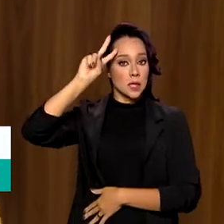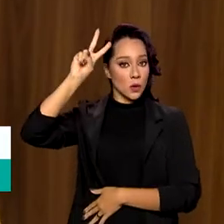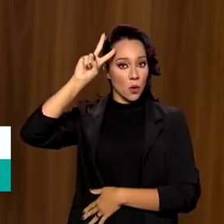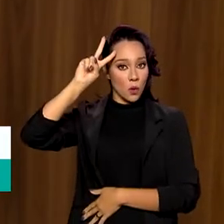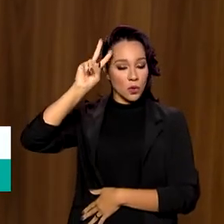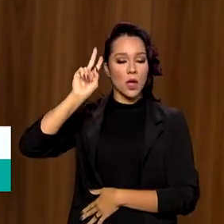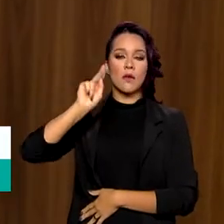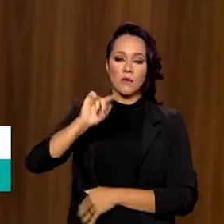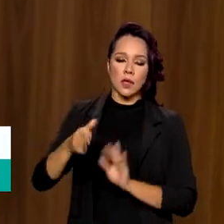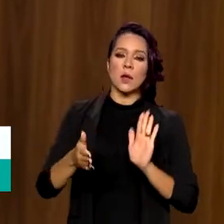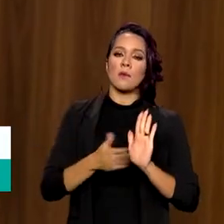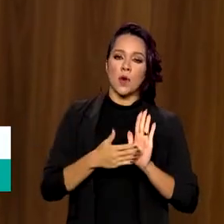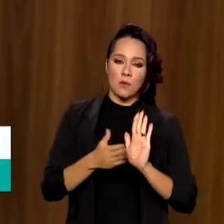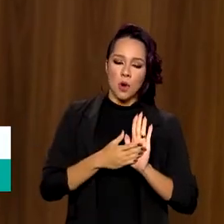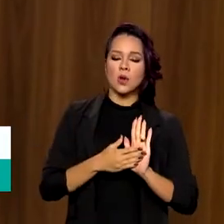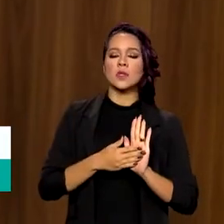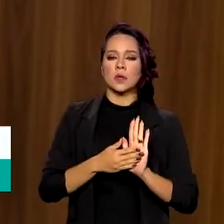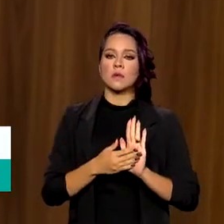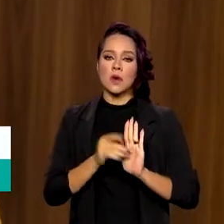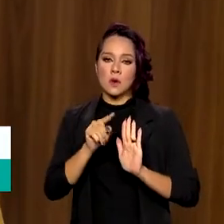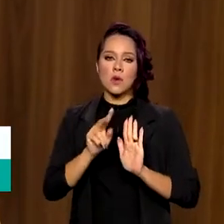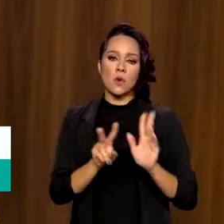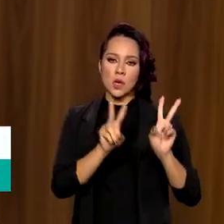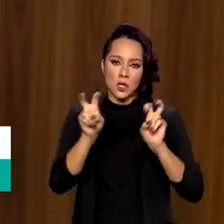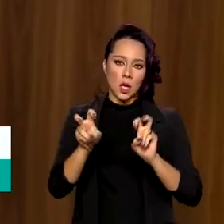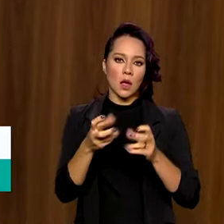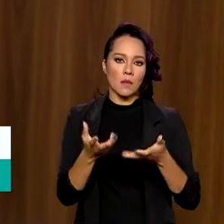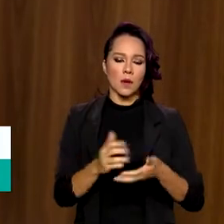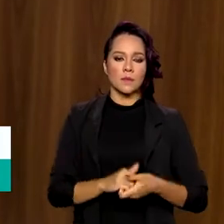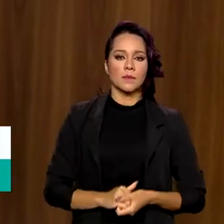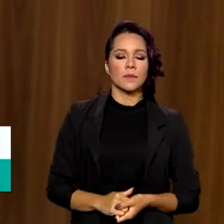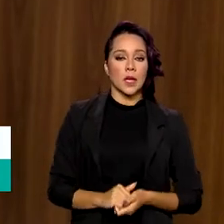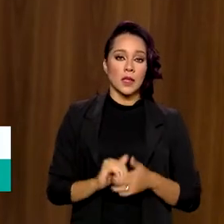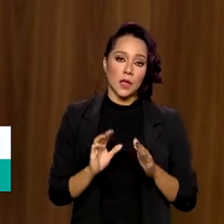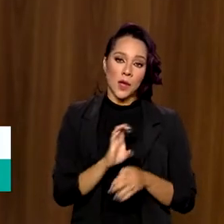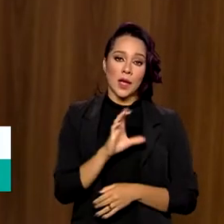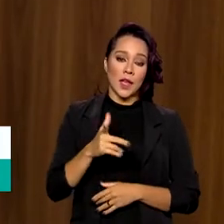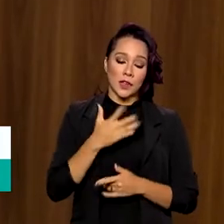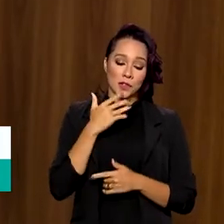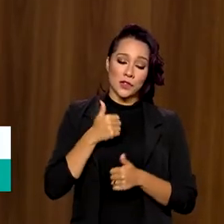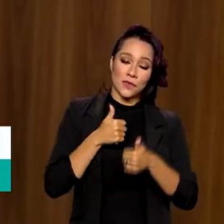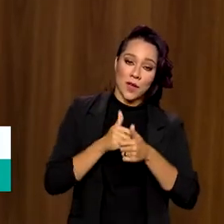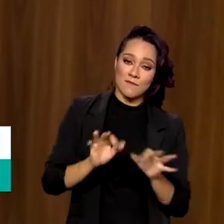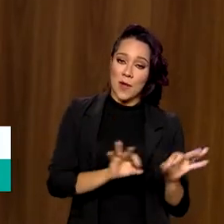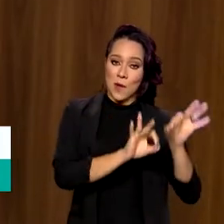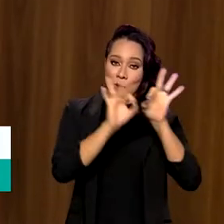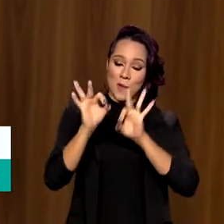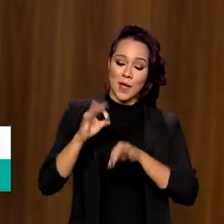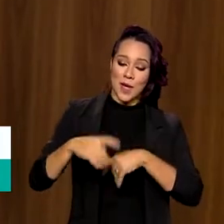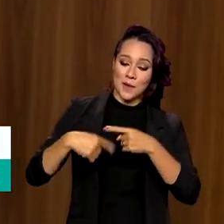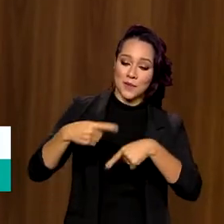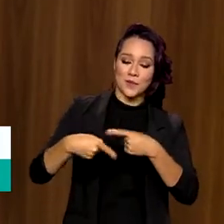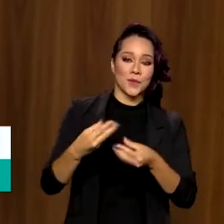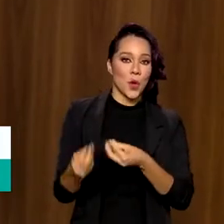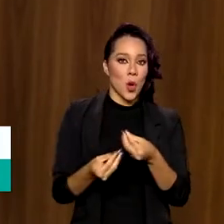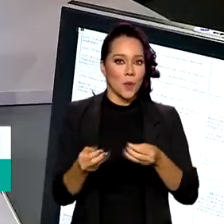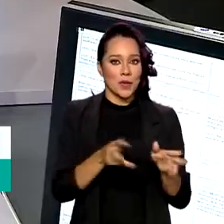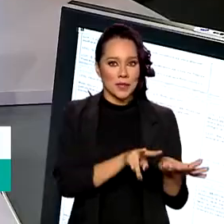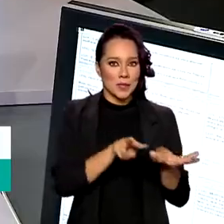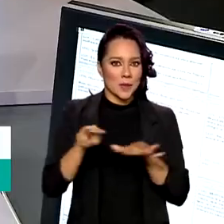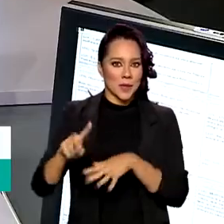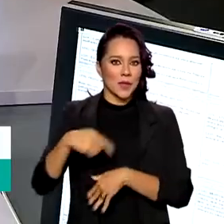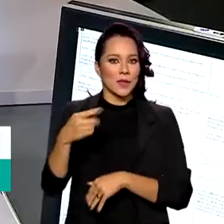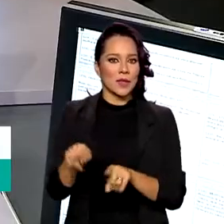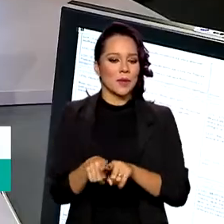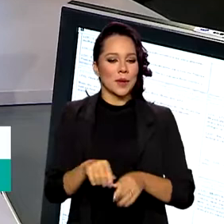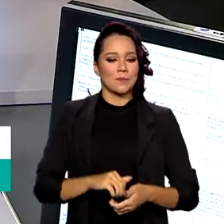serão propostas aí soluções com relação a esse impasse a gente é claro que vai acompanhar o desenrolar desse assunto ao longo da